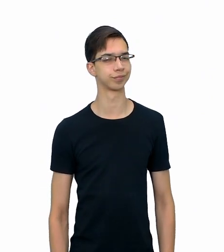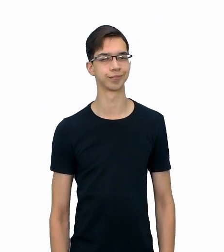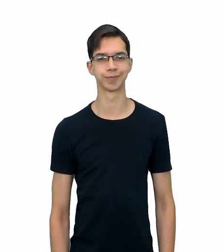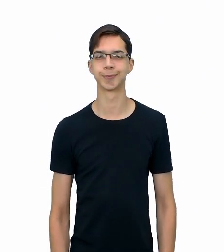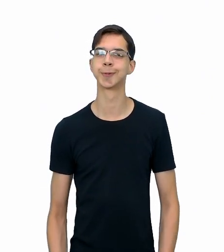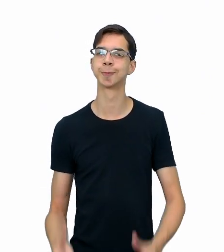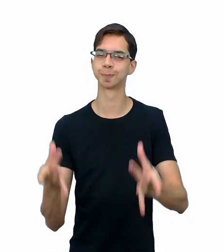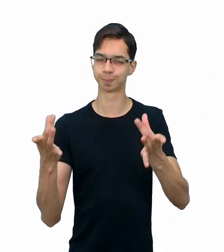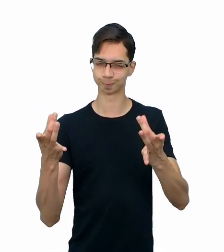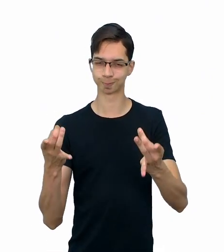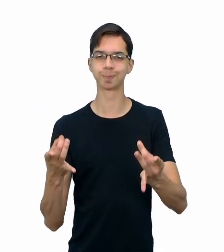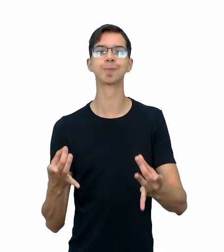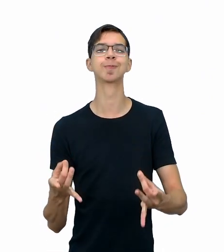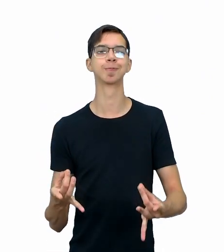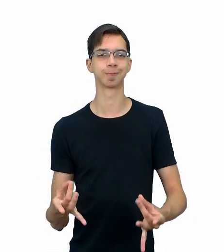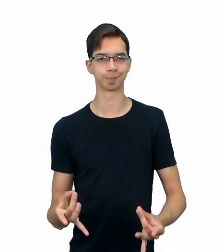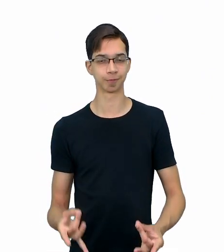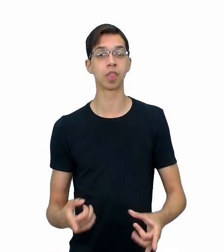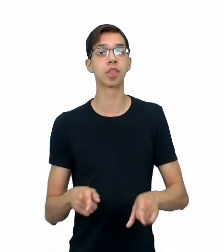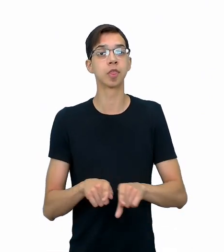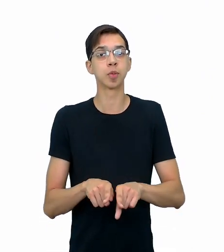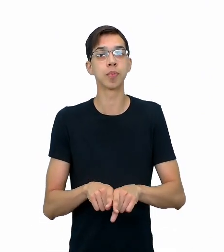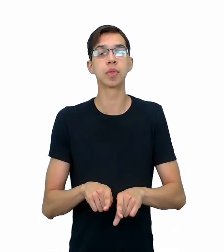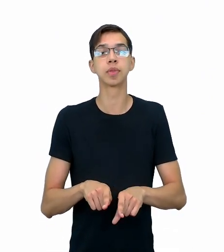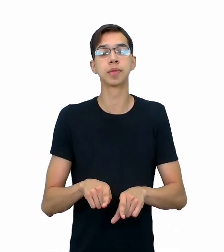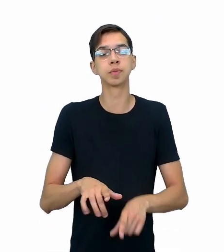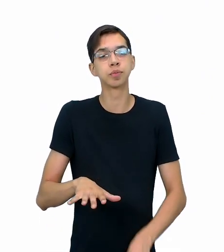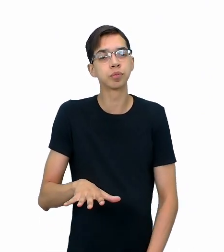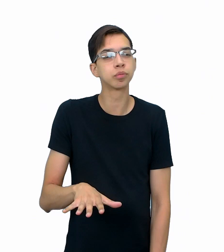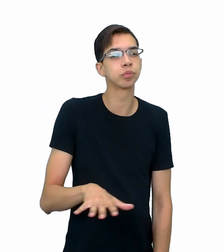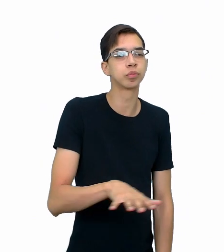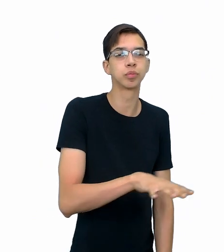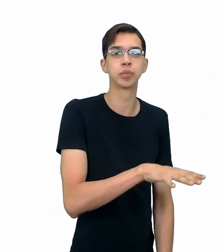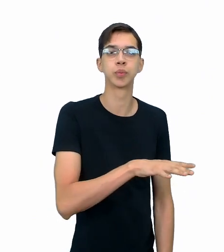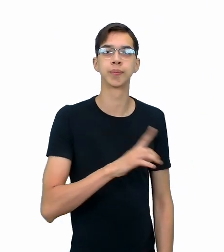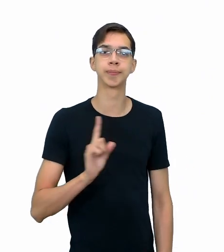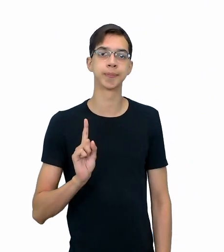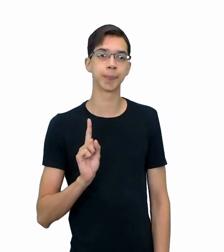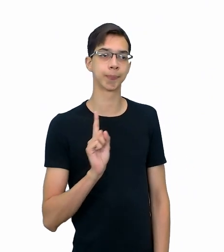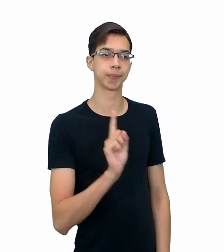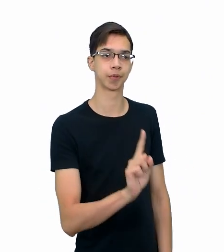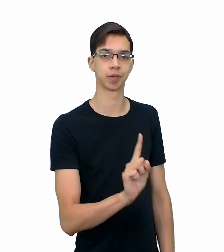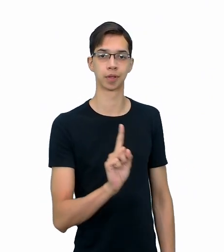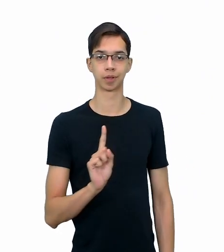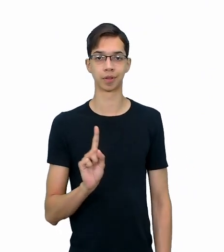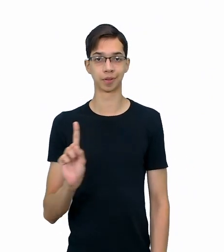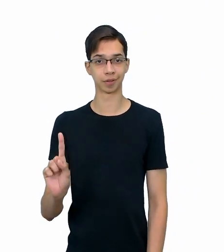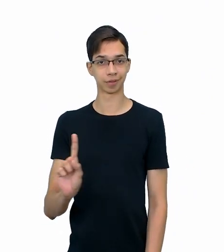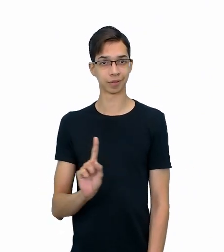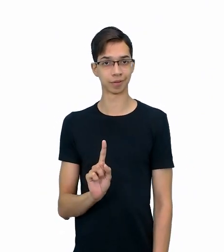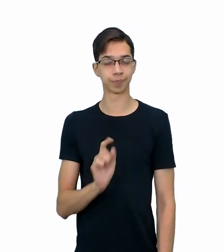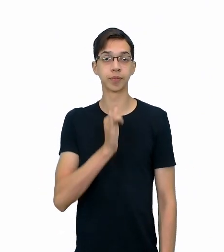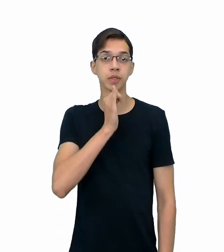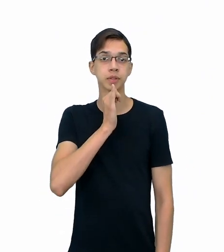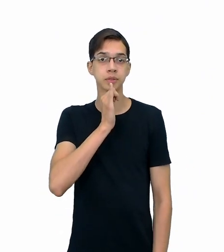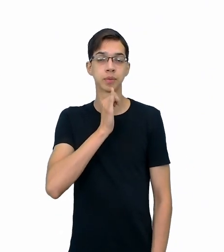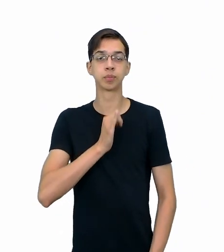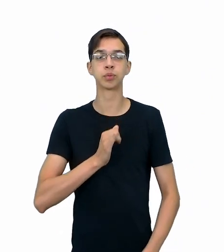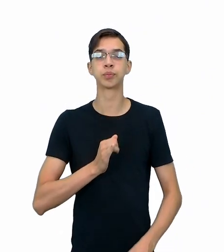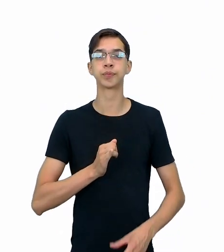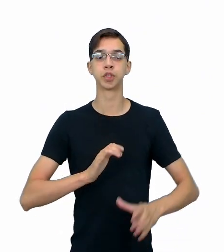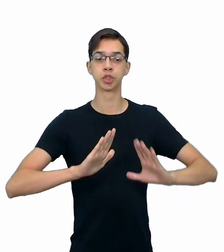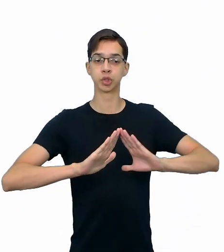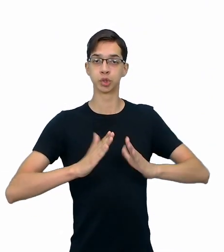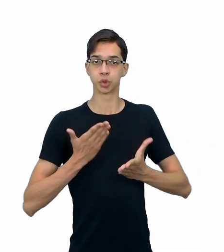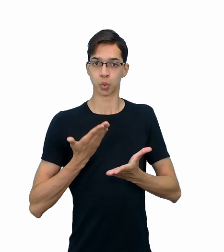da movimentação do espaço, né? As crianças, elas precisam saber como chegar ao pátio da escola,